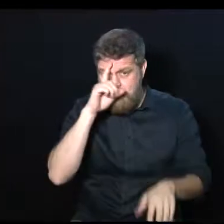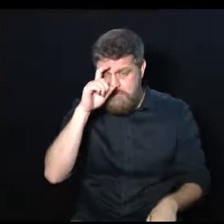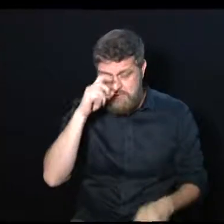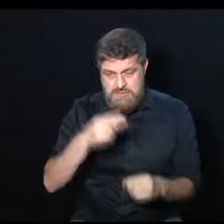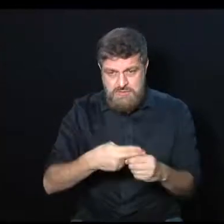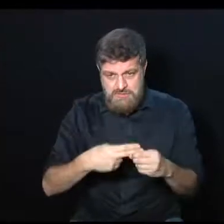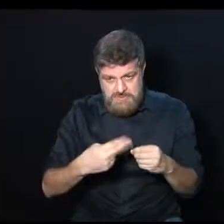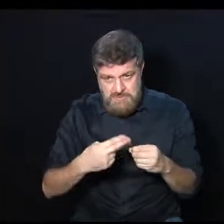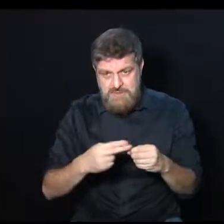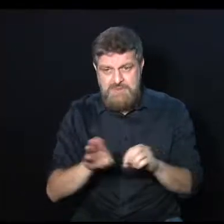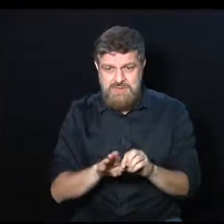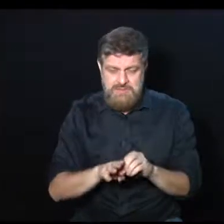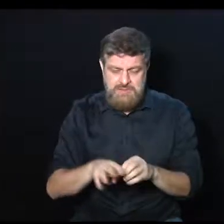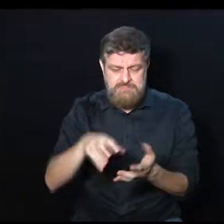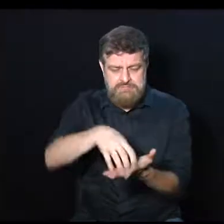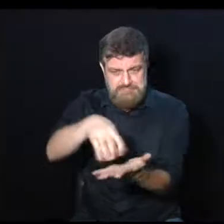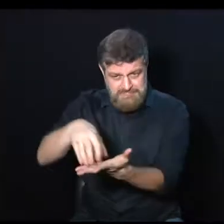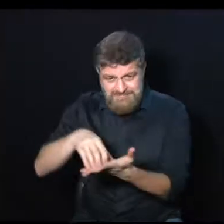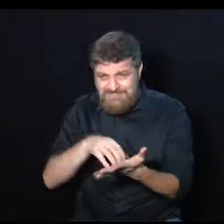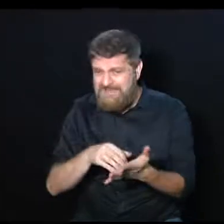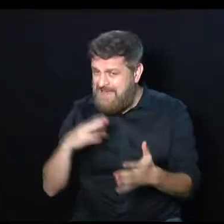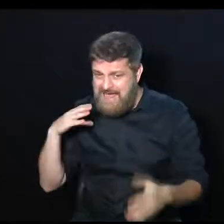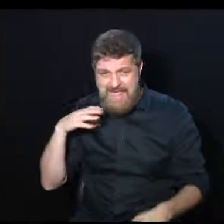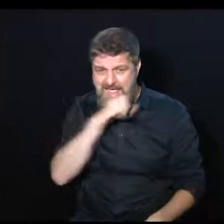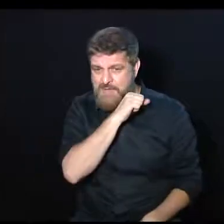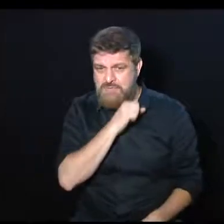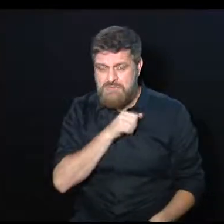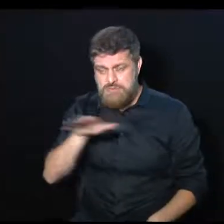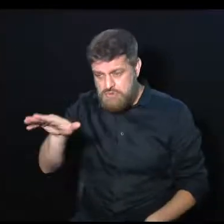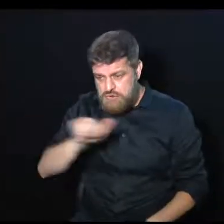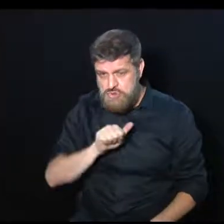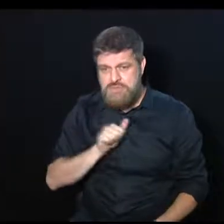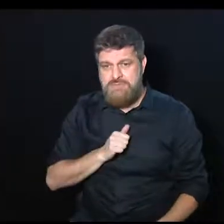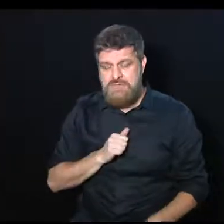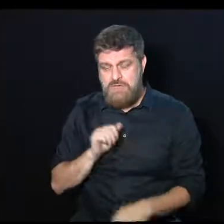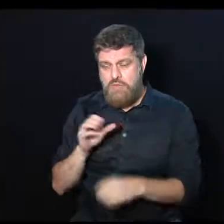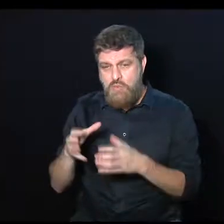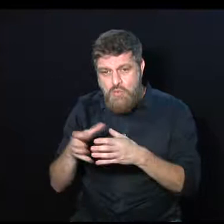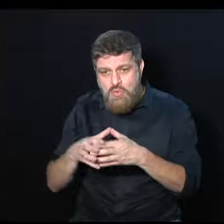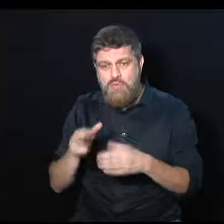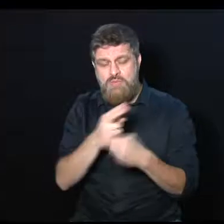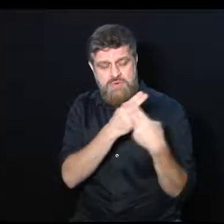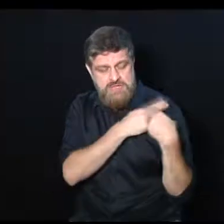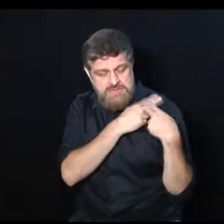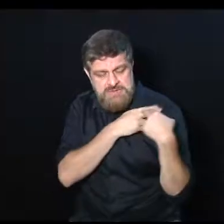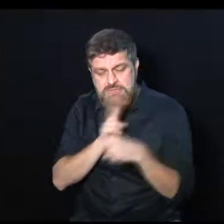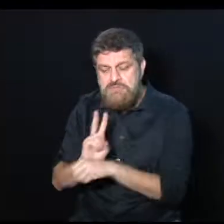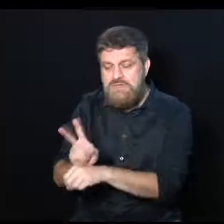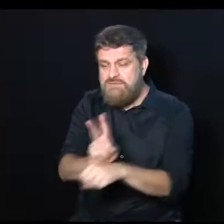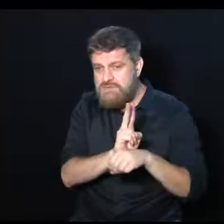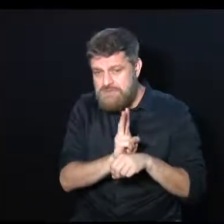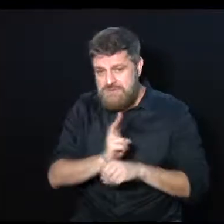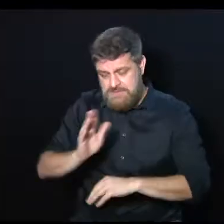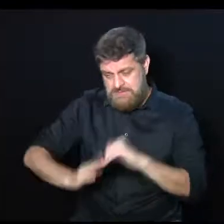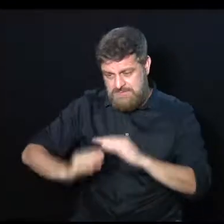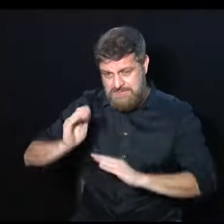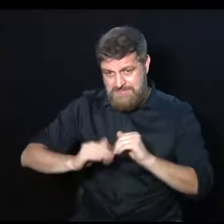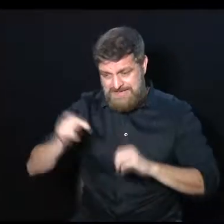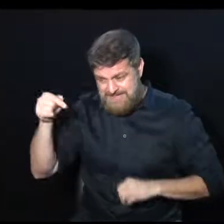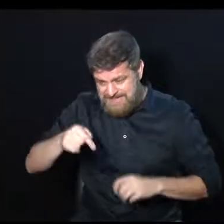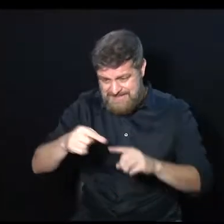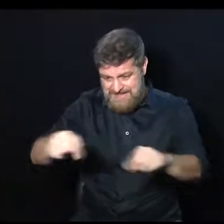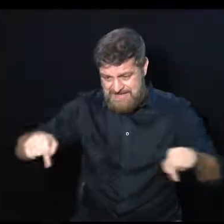deles, outros para outros serviços, e também, imediatamente, foi acionada a vigilância sanitária para fazer os procedimentos que têm que ser feitos nesse tipo